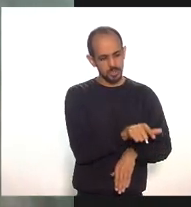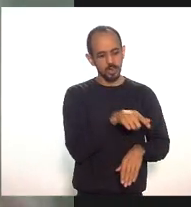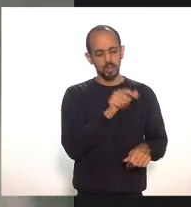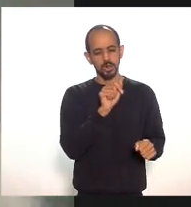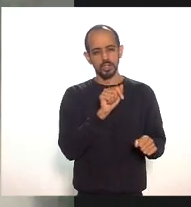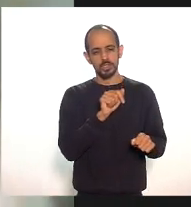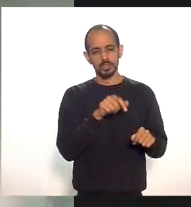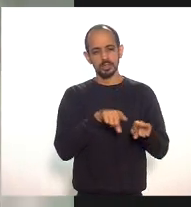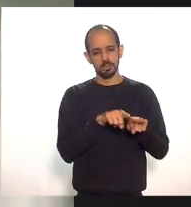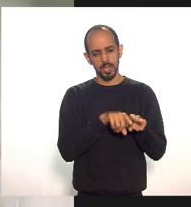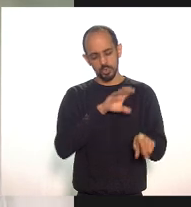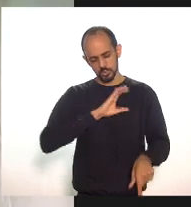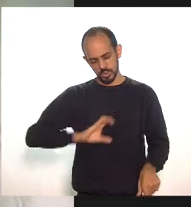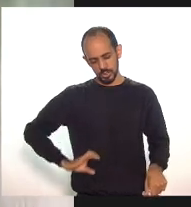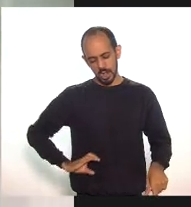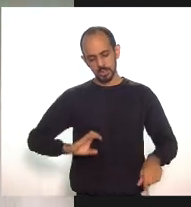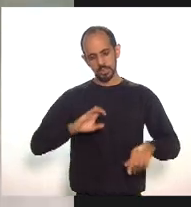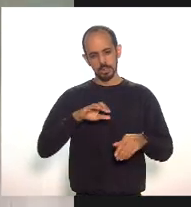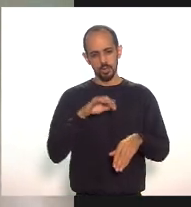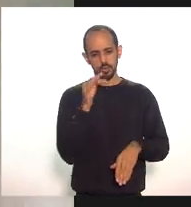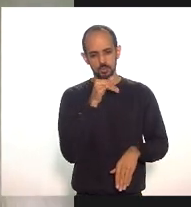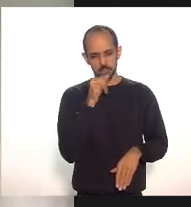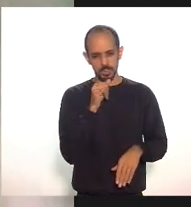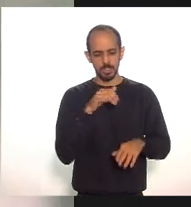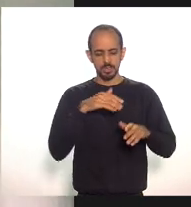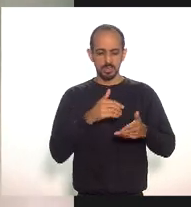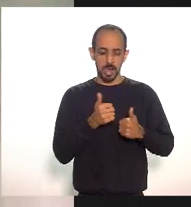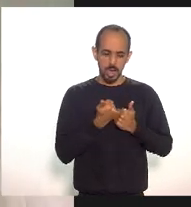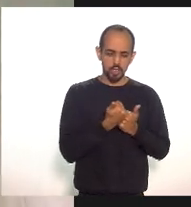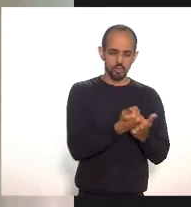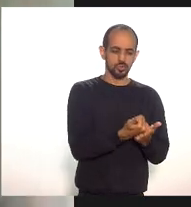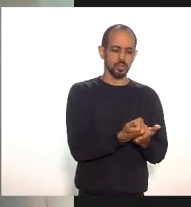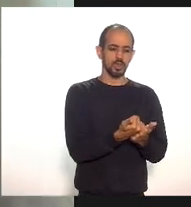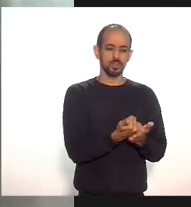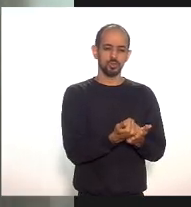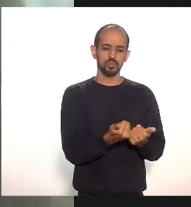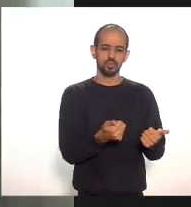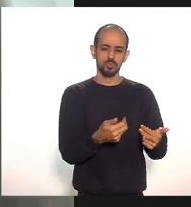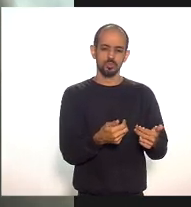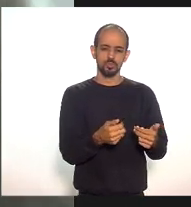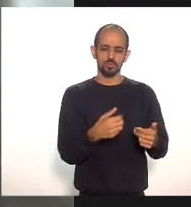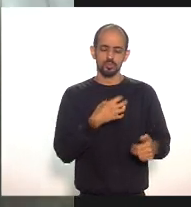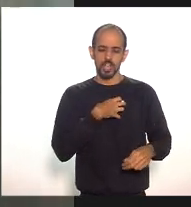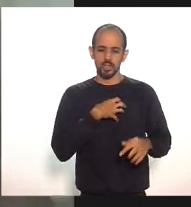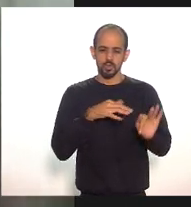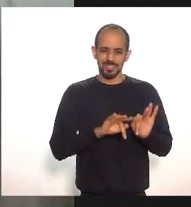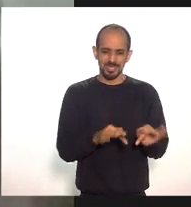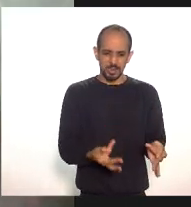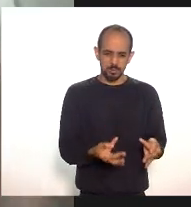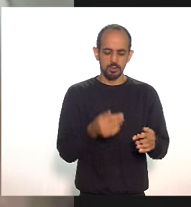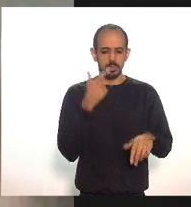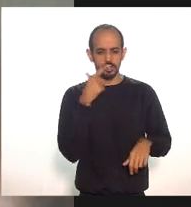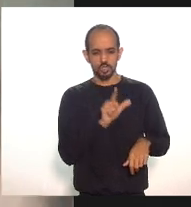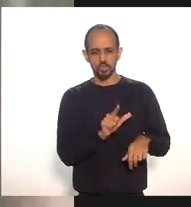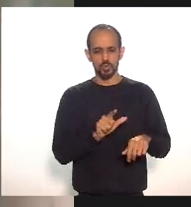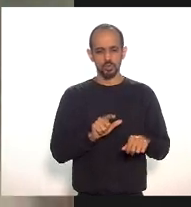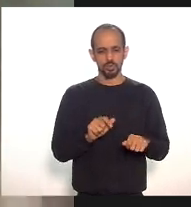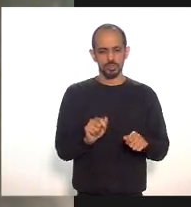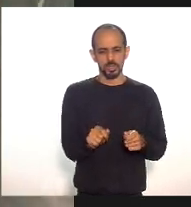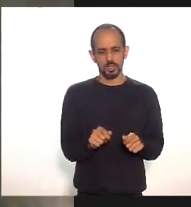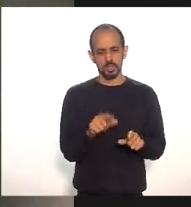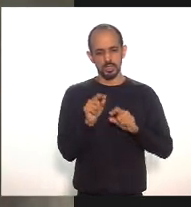Fluminense e contribuindo de uma forma modesta mais fundamental para que a gente possa atenuar as mazelas